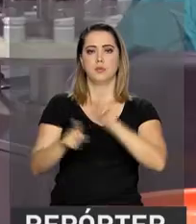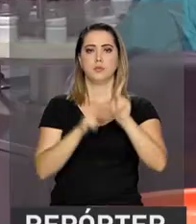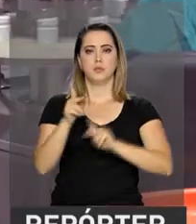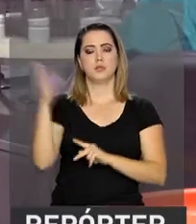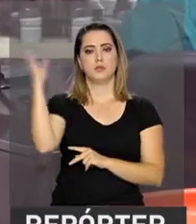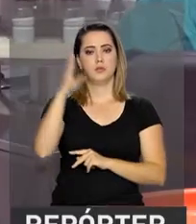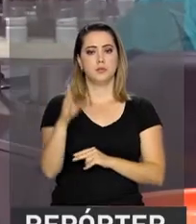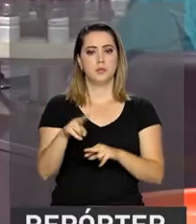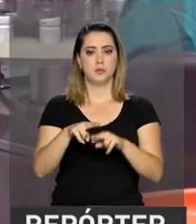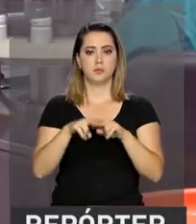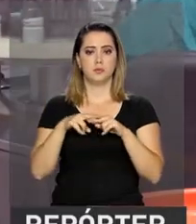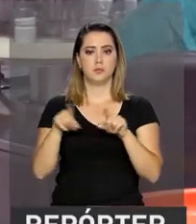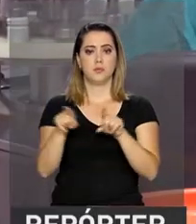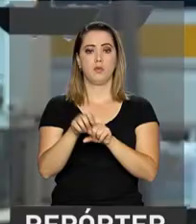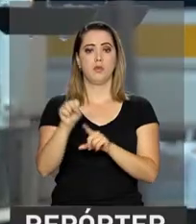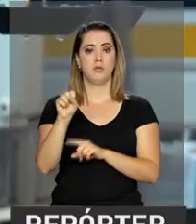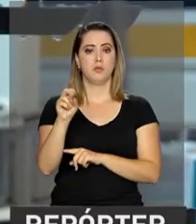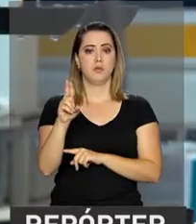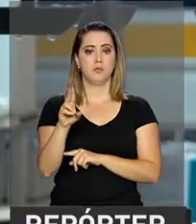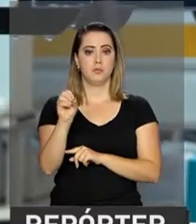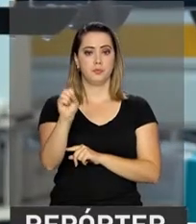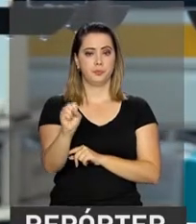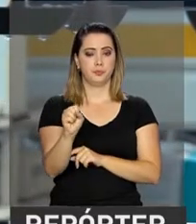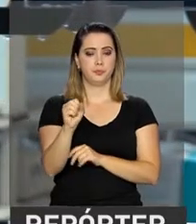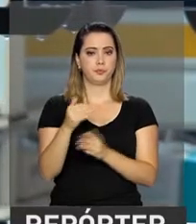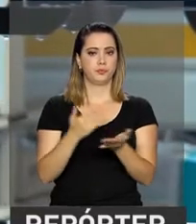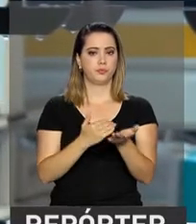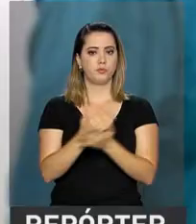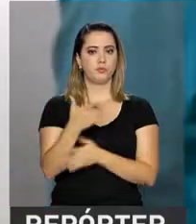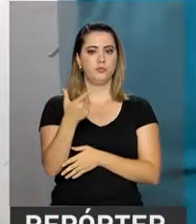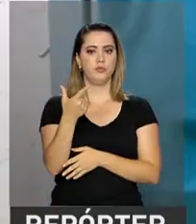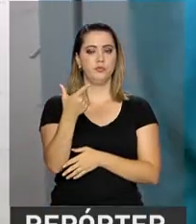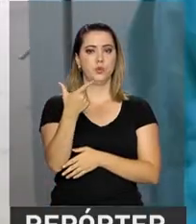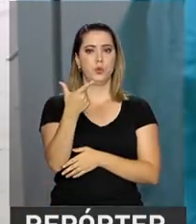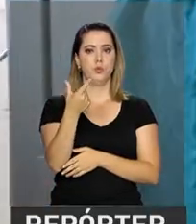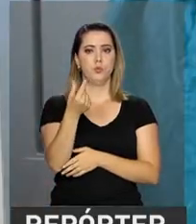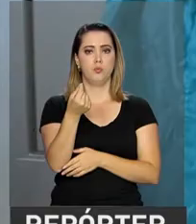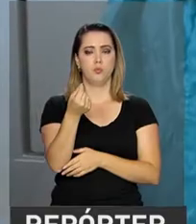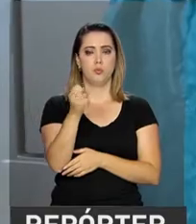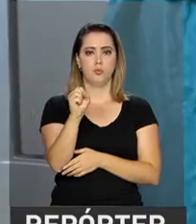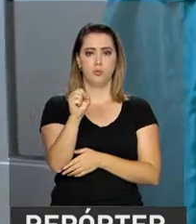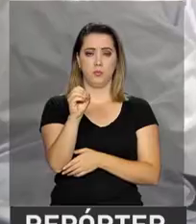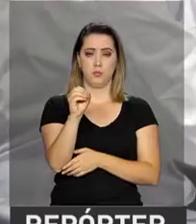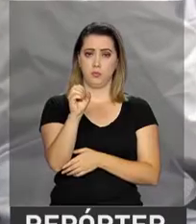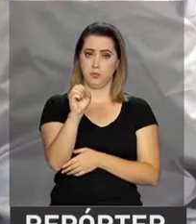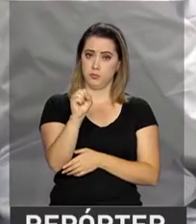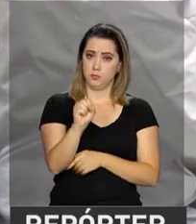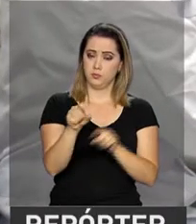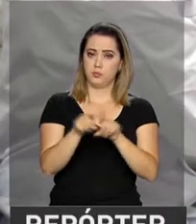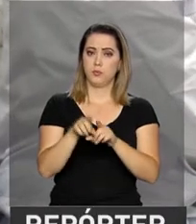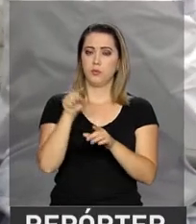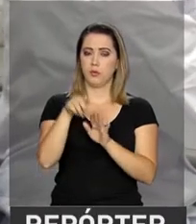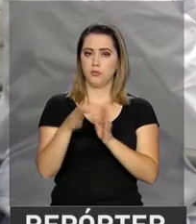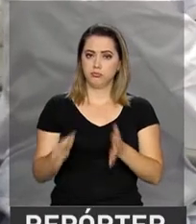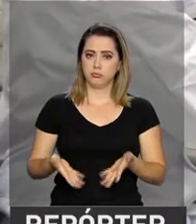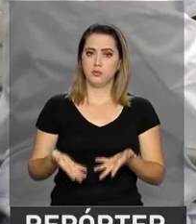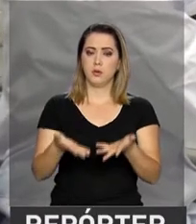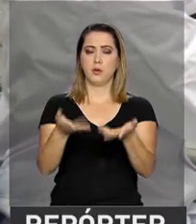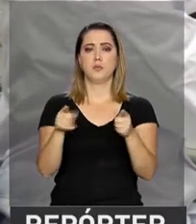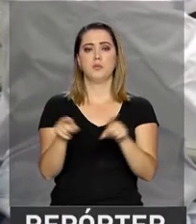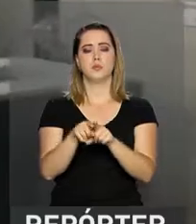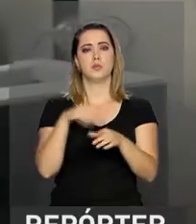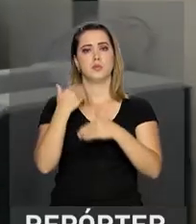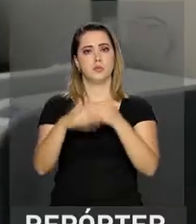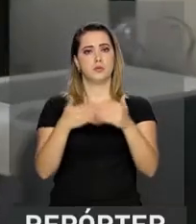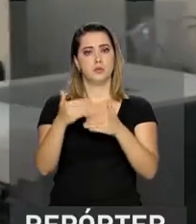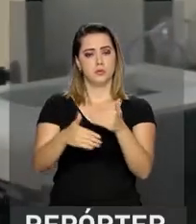brasileira, por meio do Sistema Único de Saúde. Desde 2008, essa produção é impulsionada pelo Programa para o Desenvolvimento Produtivo